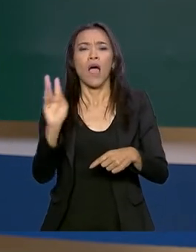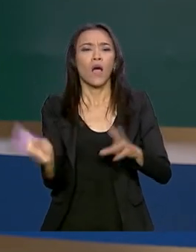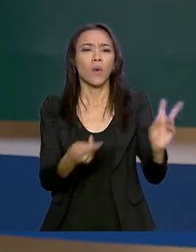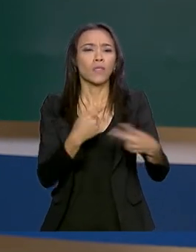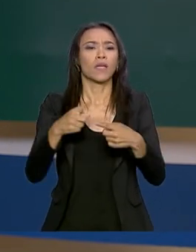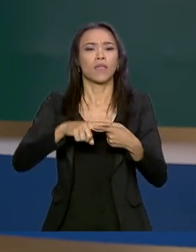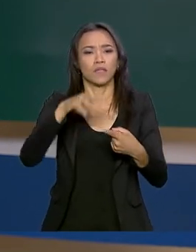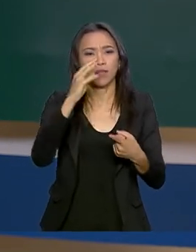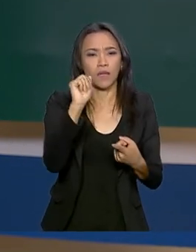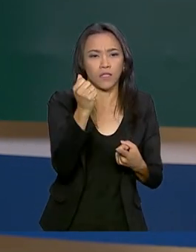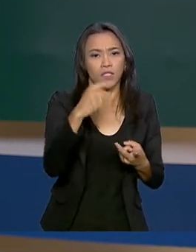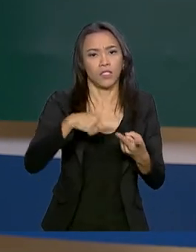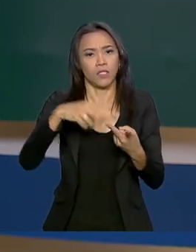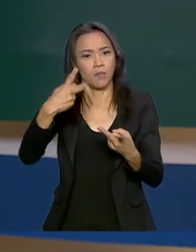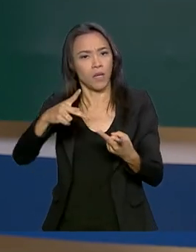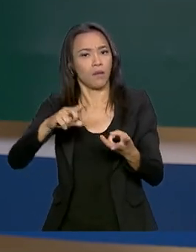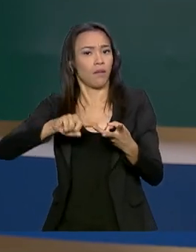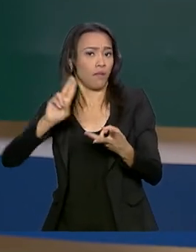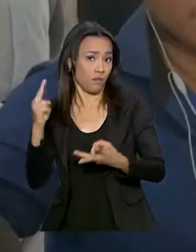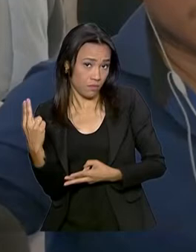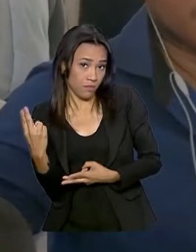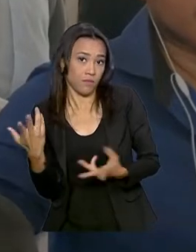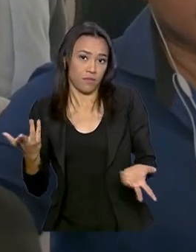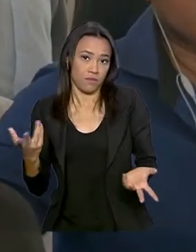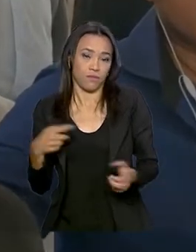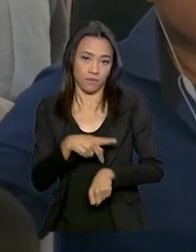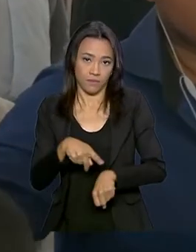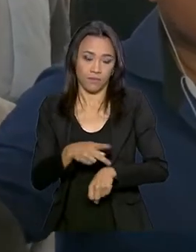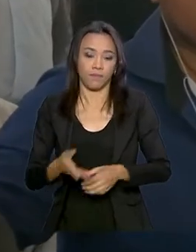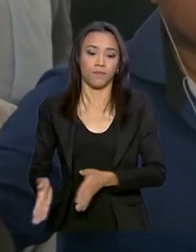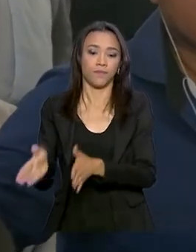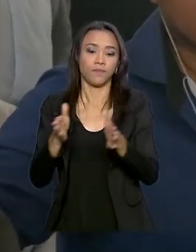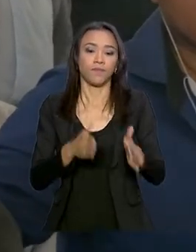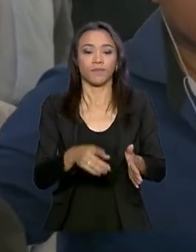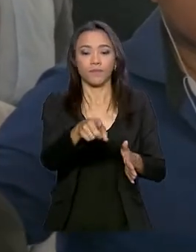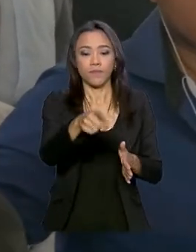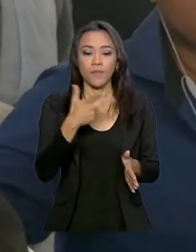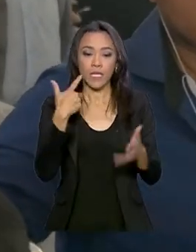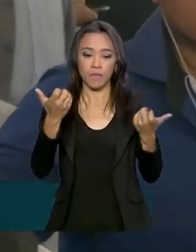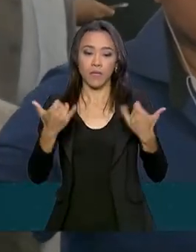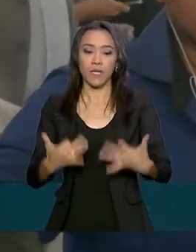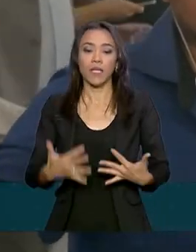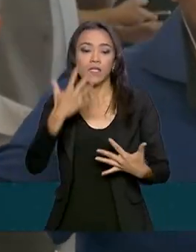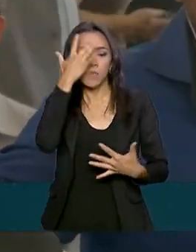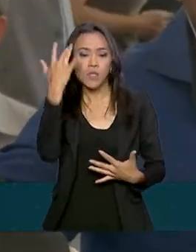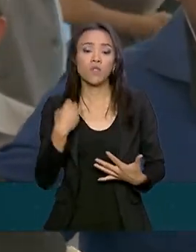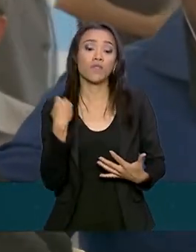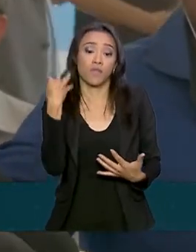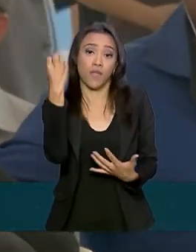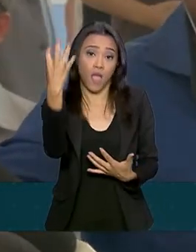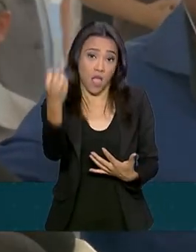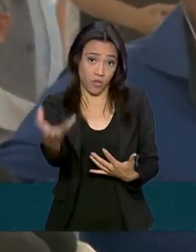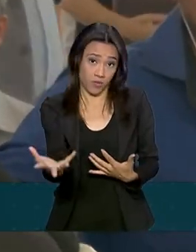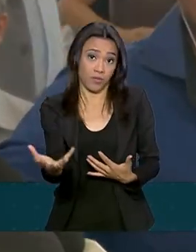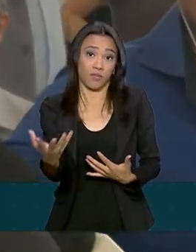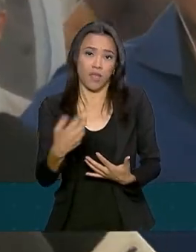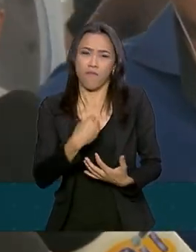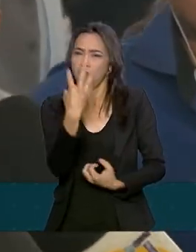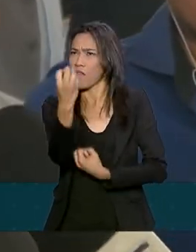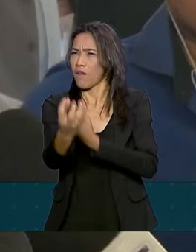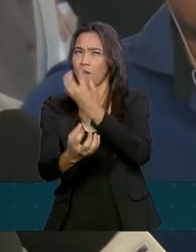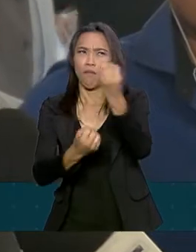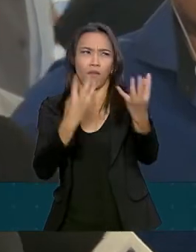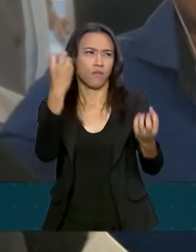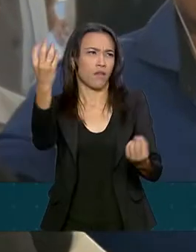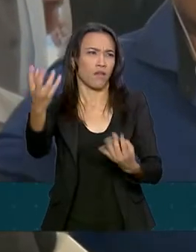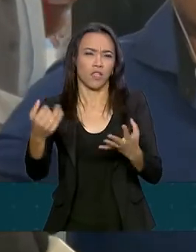da Argentina, Paraguai e Uruguai. As pessoas viajam e o mundo não tem mais fronteiras. Nós vemos